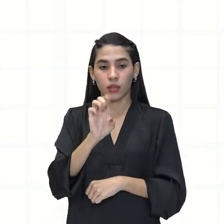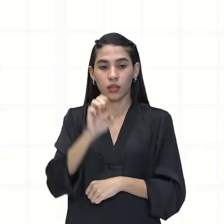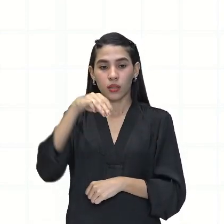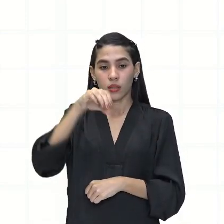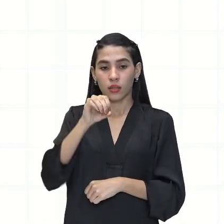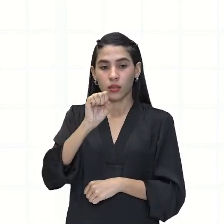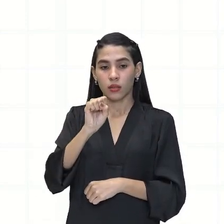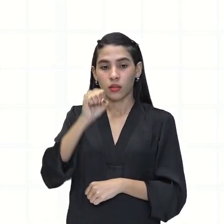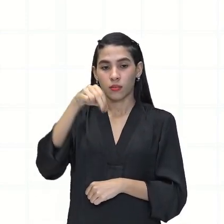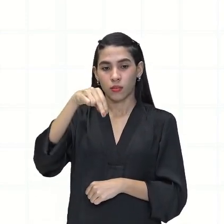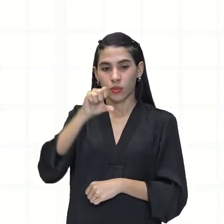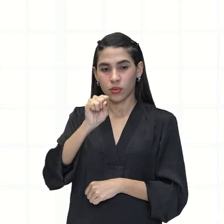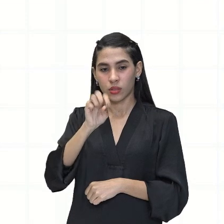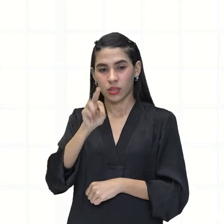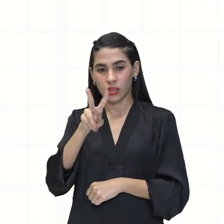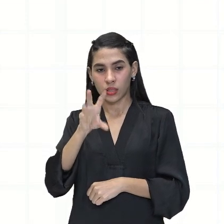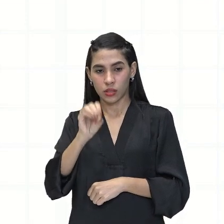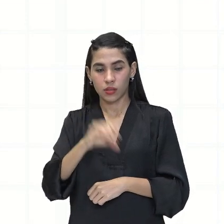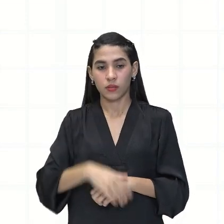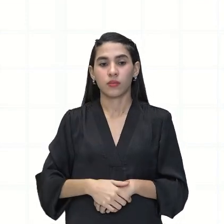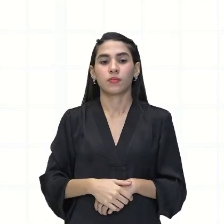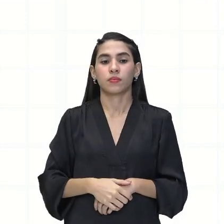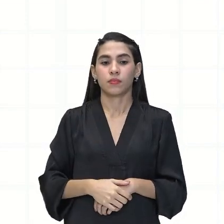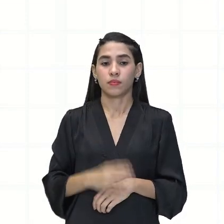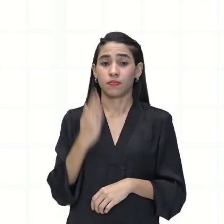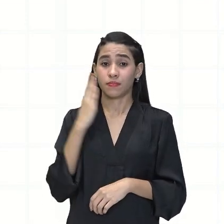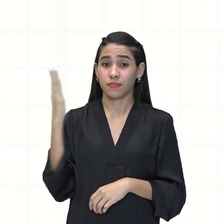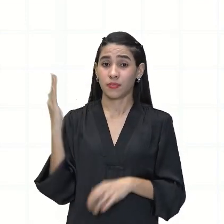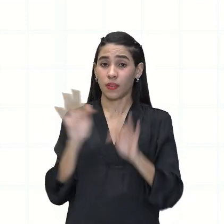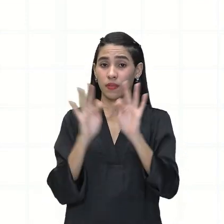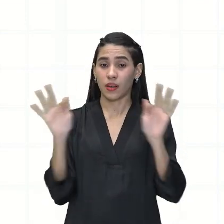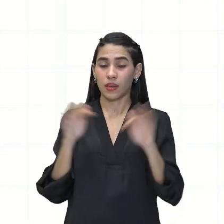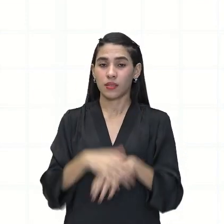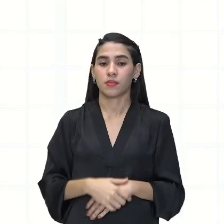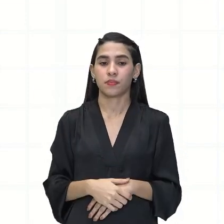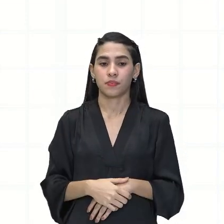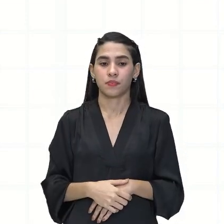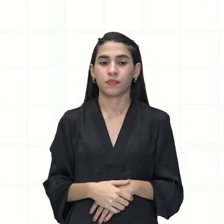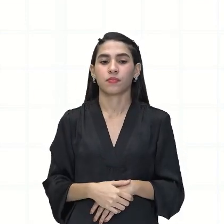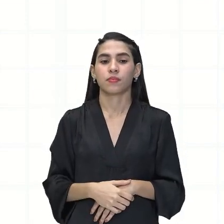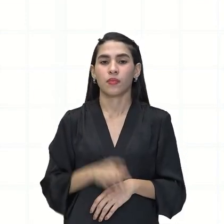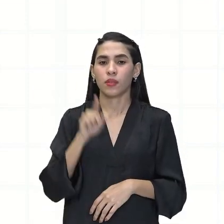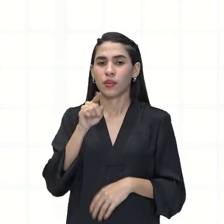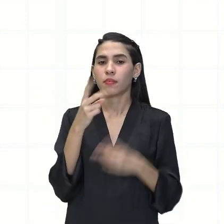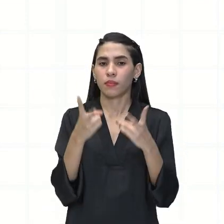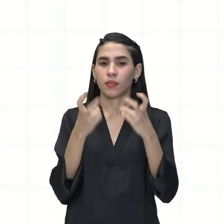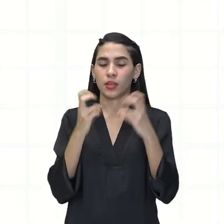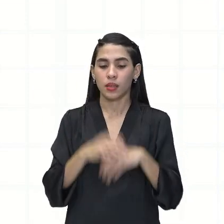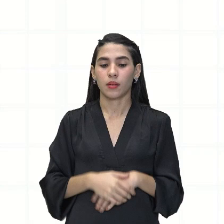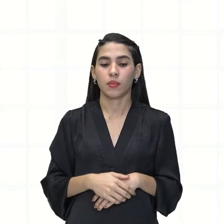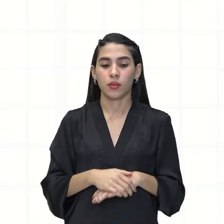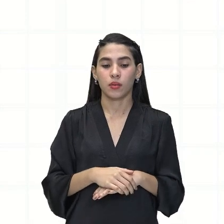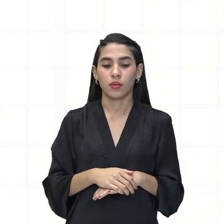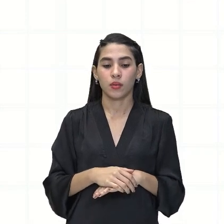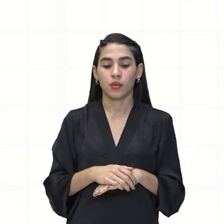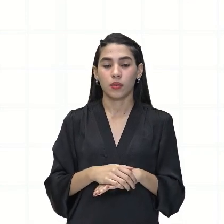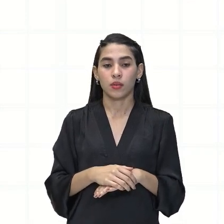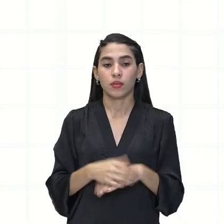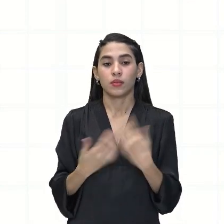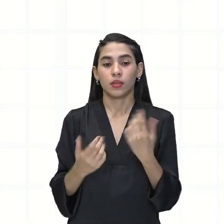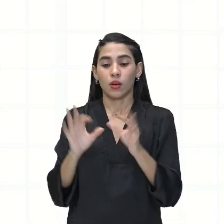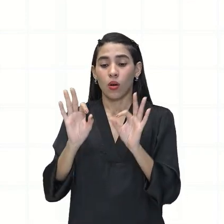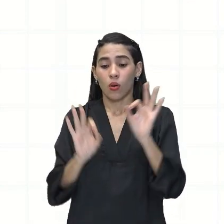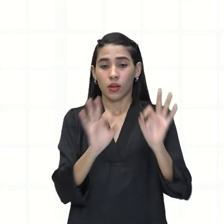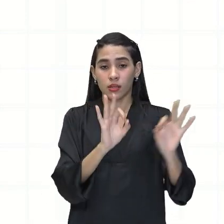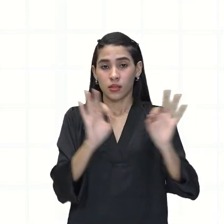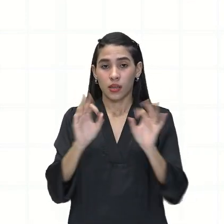demonstrativo. E isso me deixou muito feliz. Então, vejam que o posicionamento do pronome